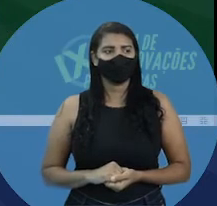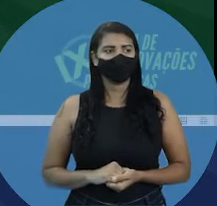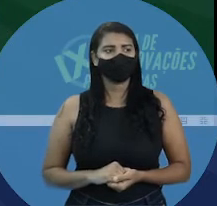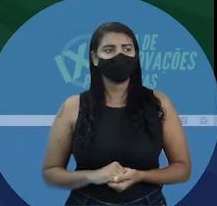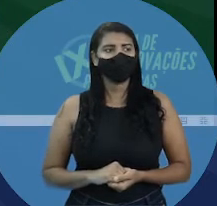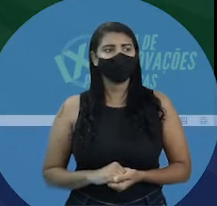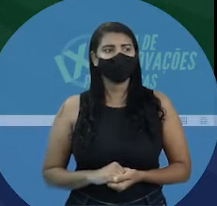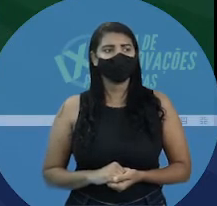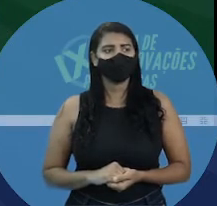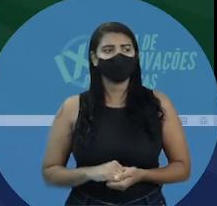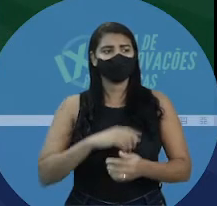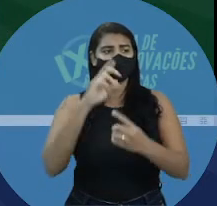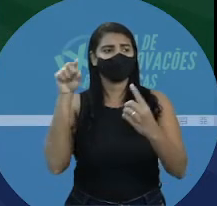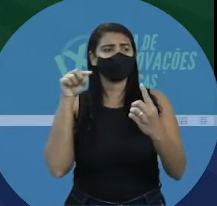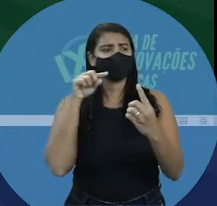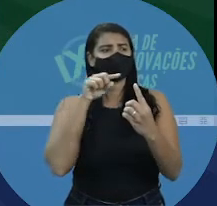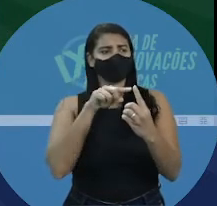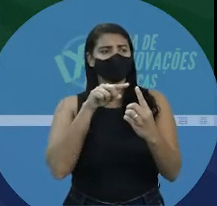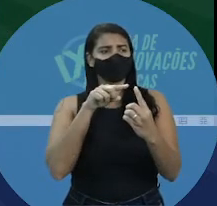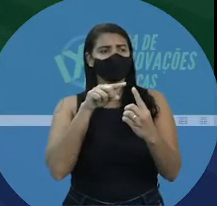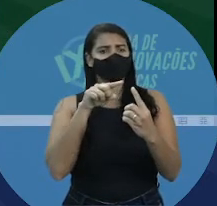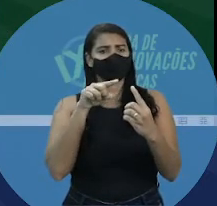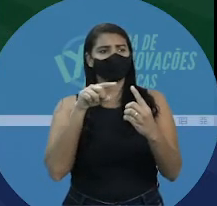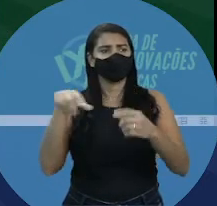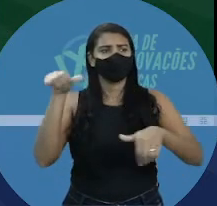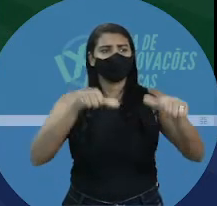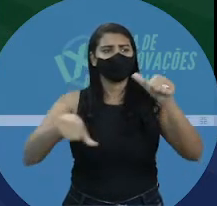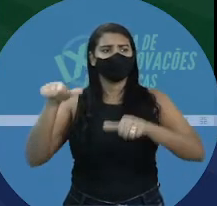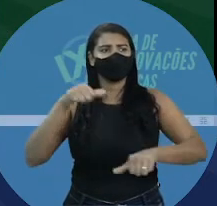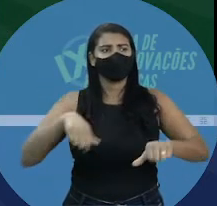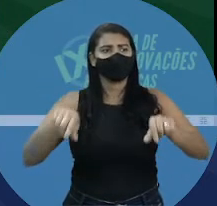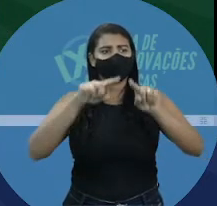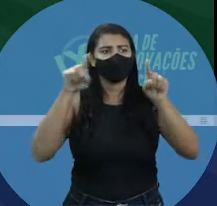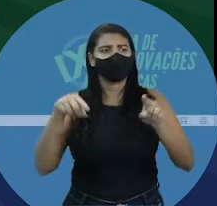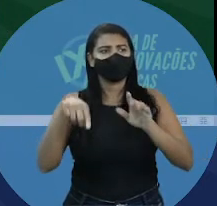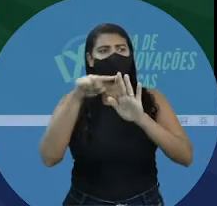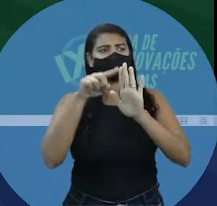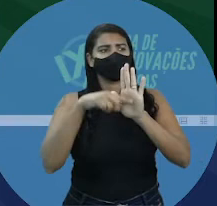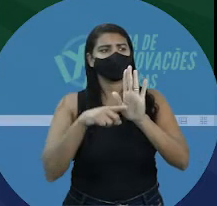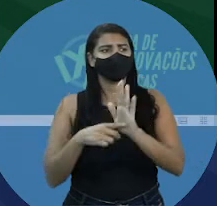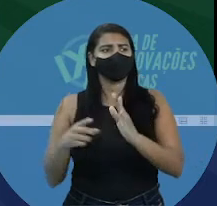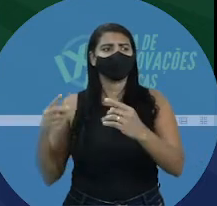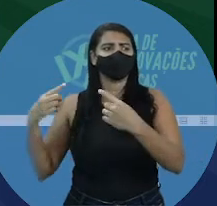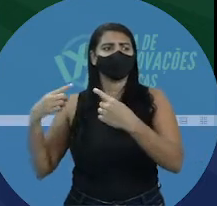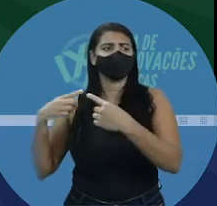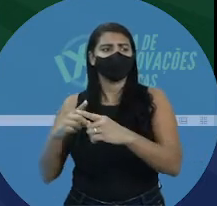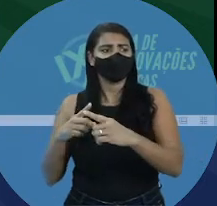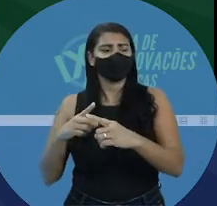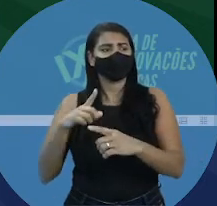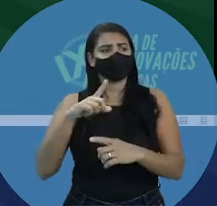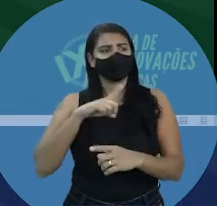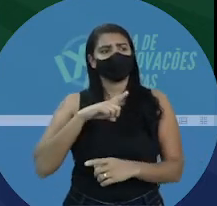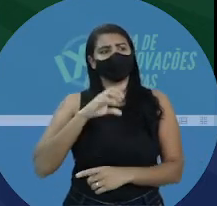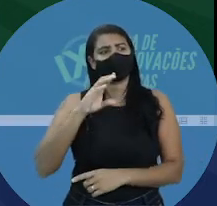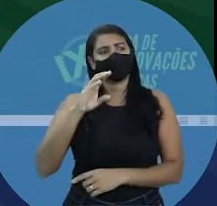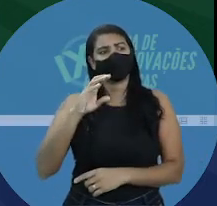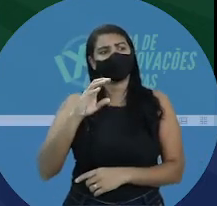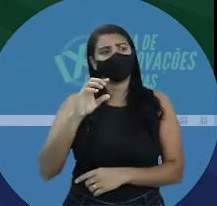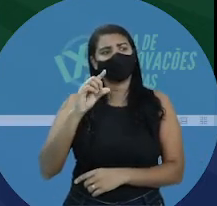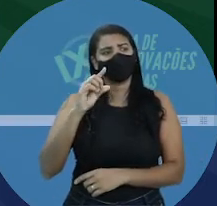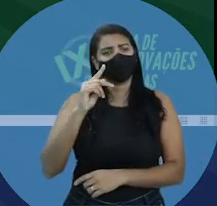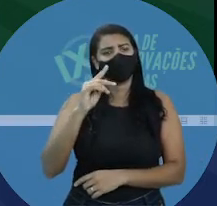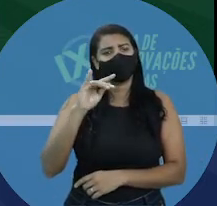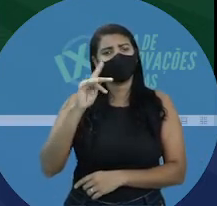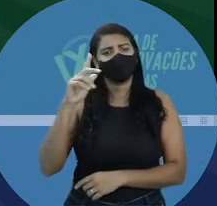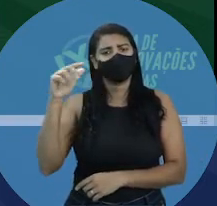Então, o objetivo do projeto foi avaliar o impacto que pilhas e baterias podem ter no meio ambiente a ser descartado de